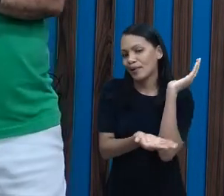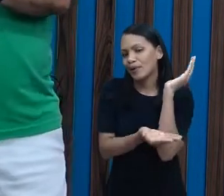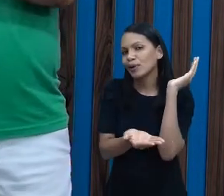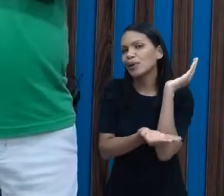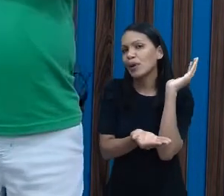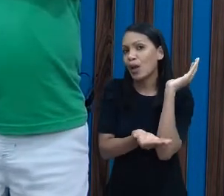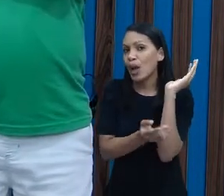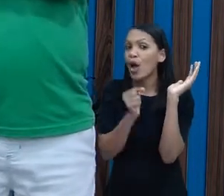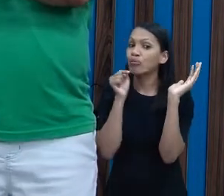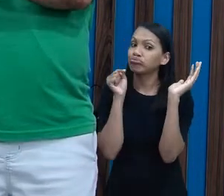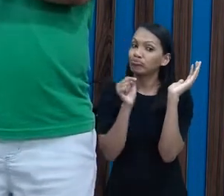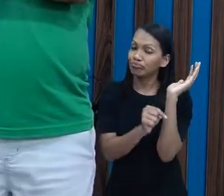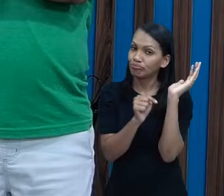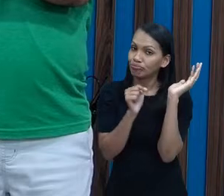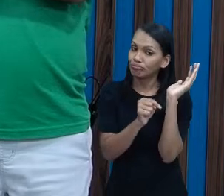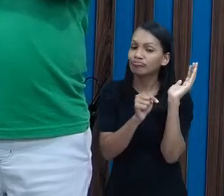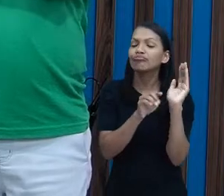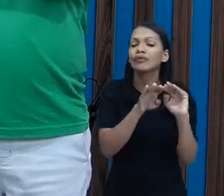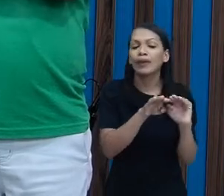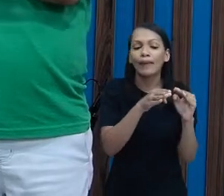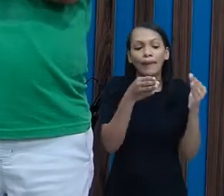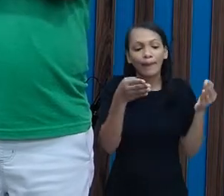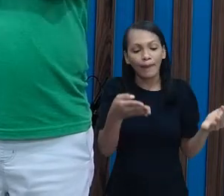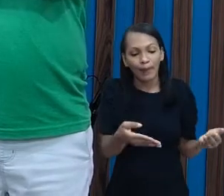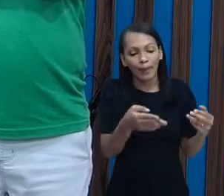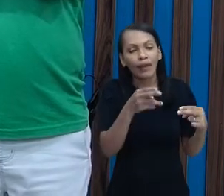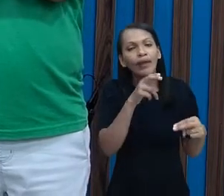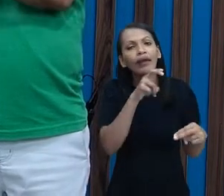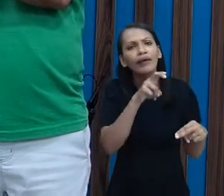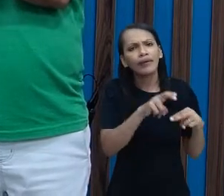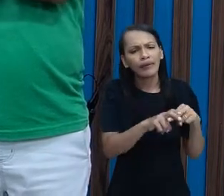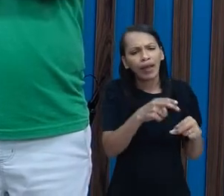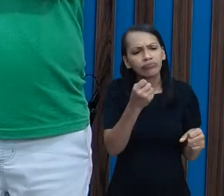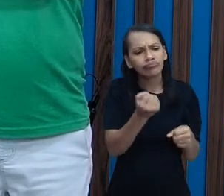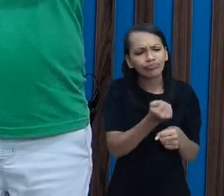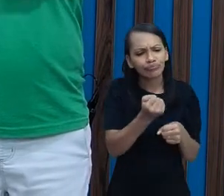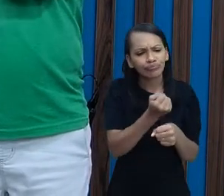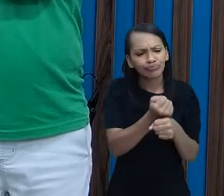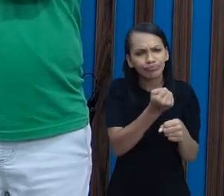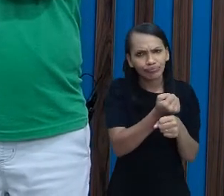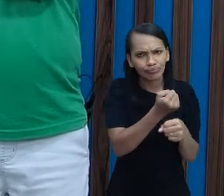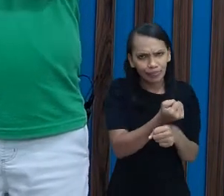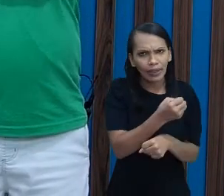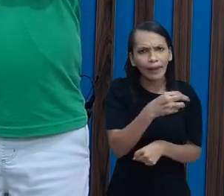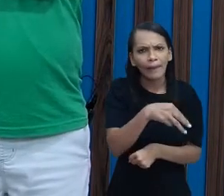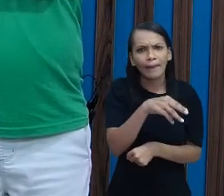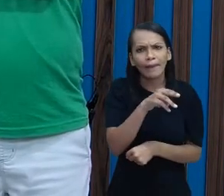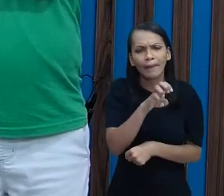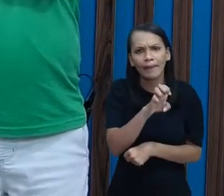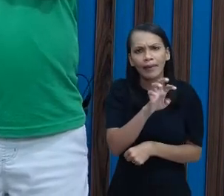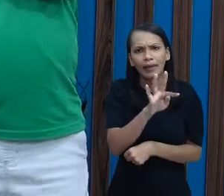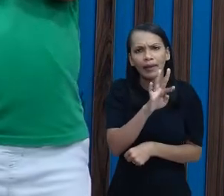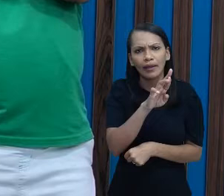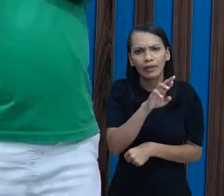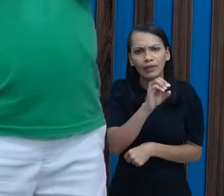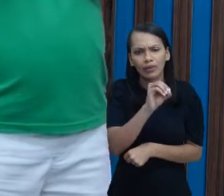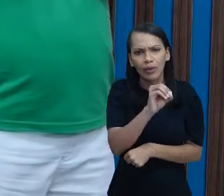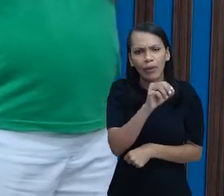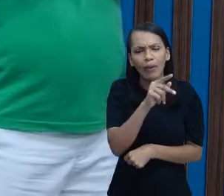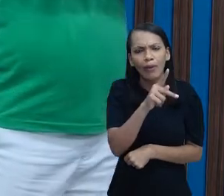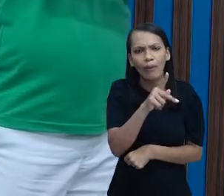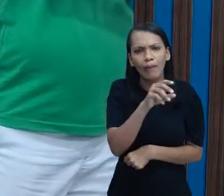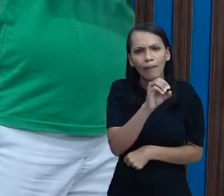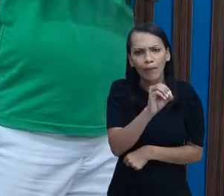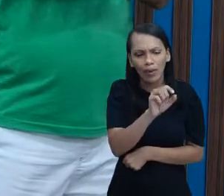cadeiras. Essa mesa e cadeiras, né, seriam produzidas na metrópole. Depois de produzidas, eram